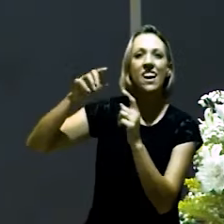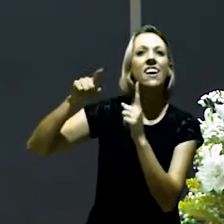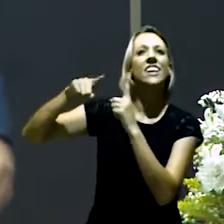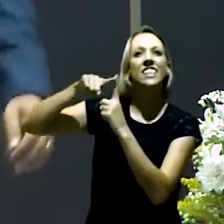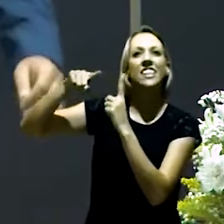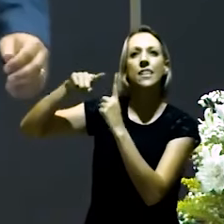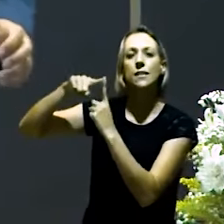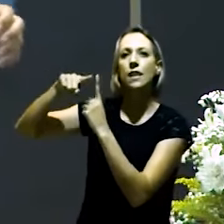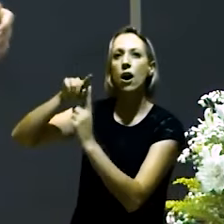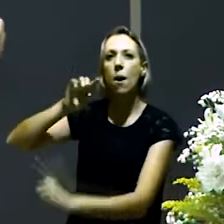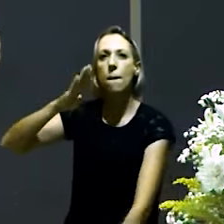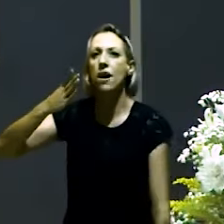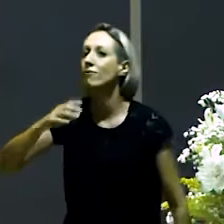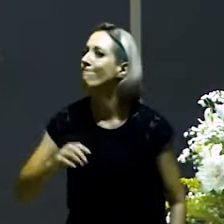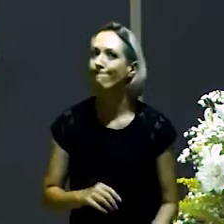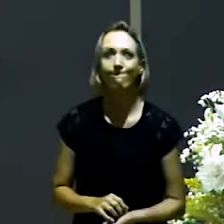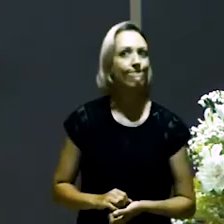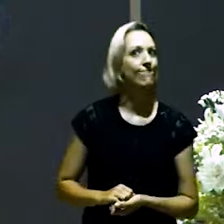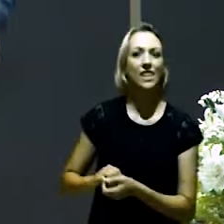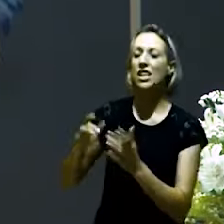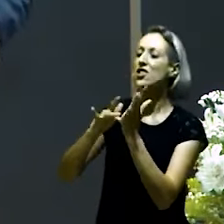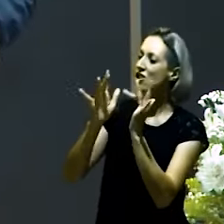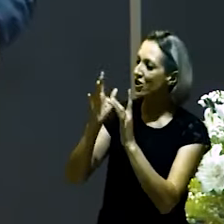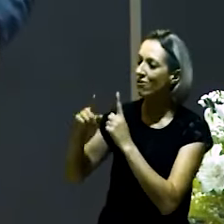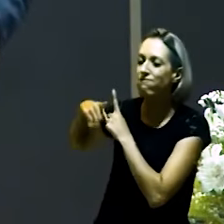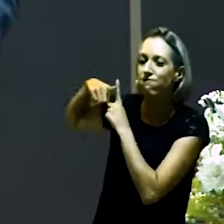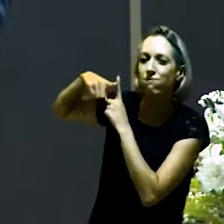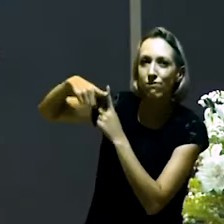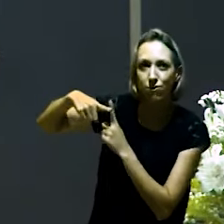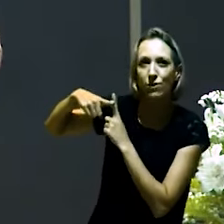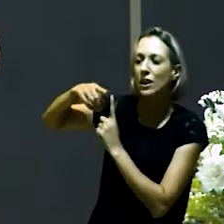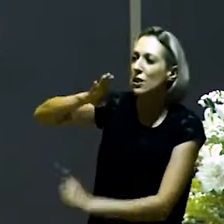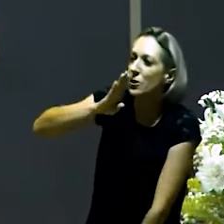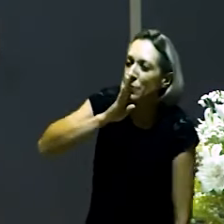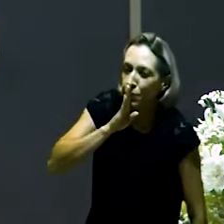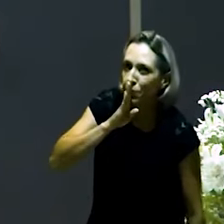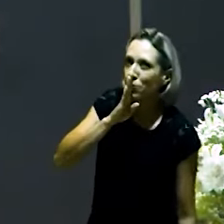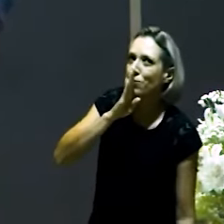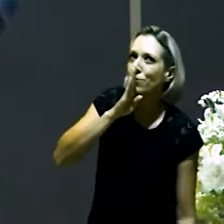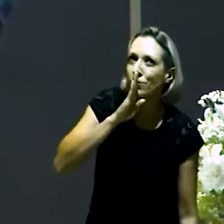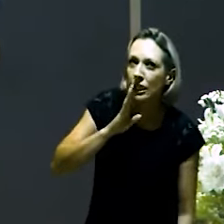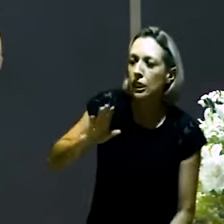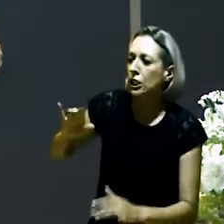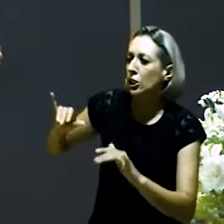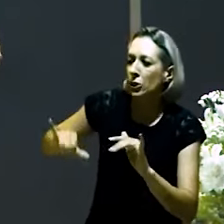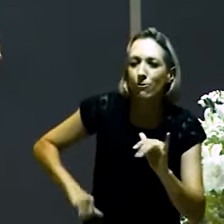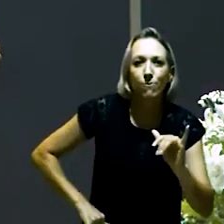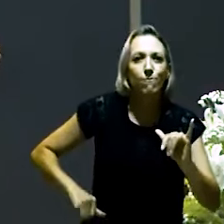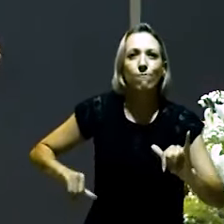Messias. Jesus silenciosamente caminhava, mas cada passo que ele dava na via dolorosa de